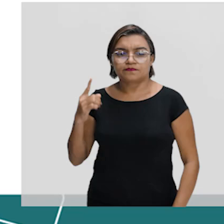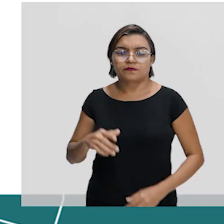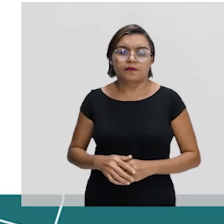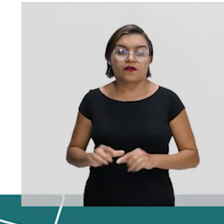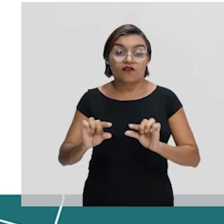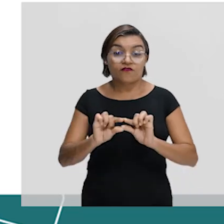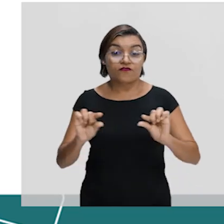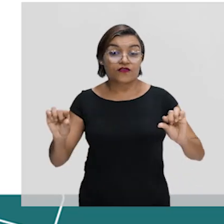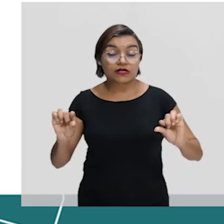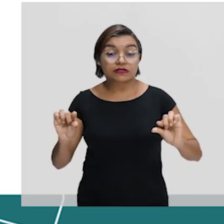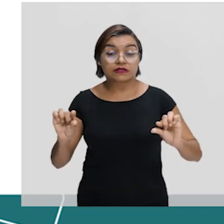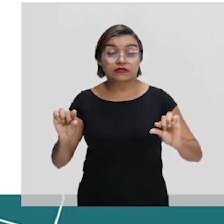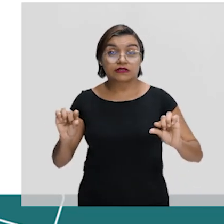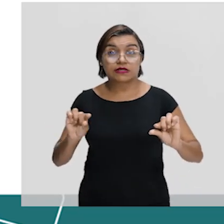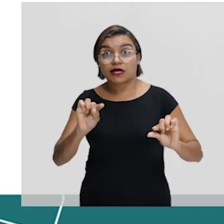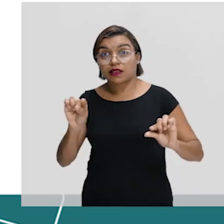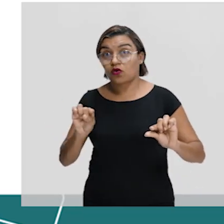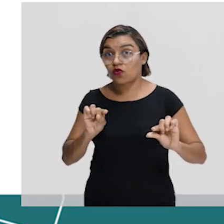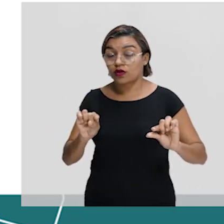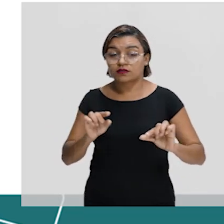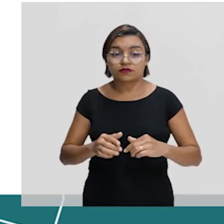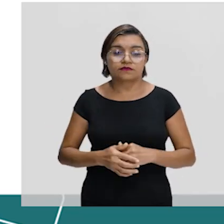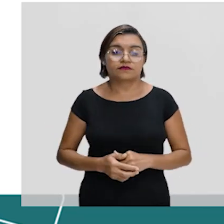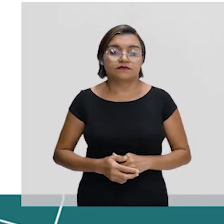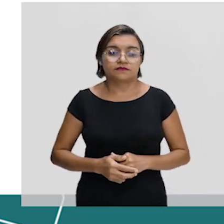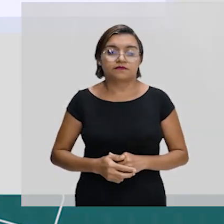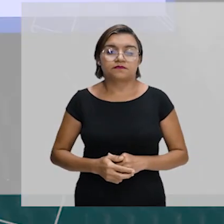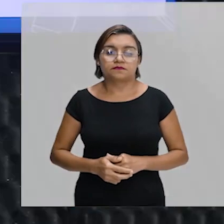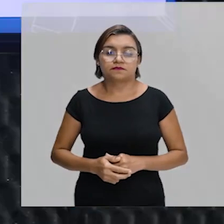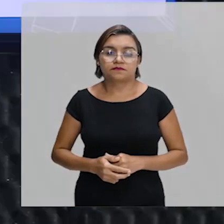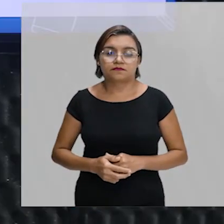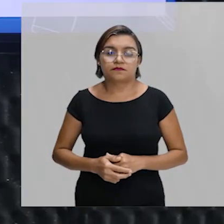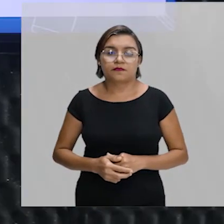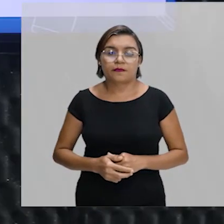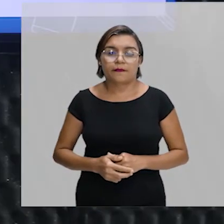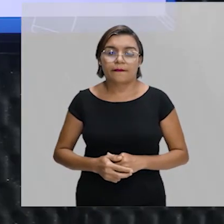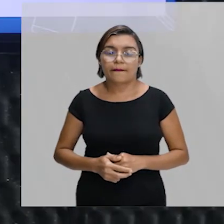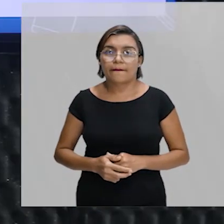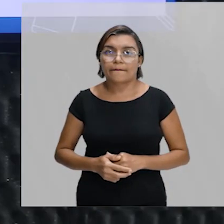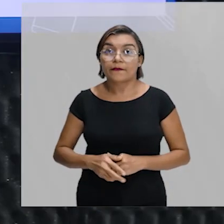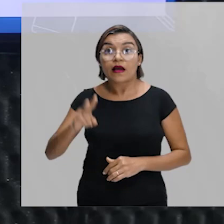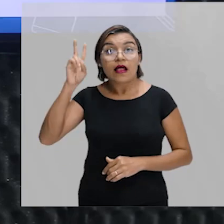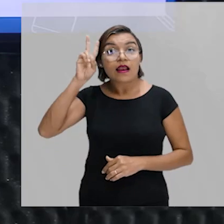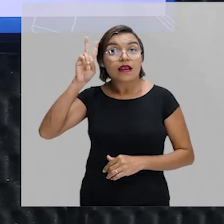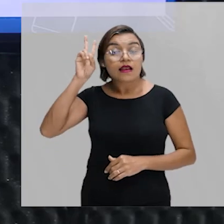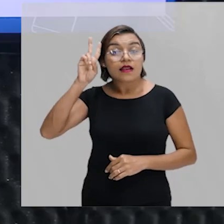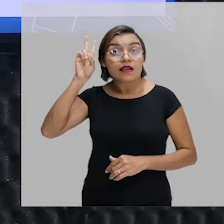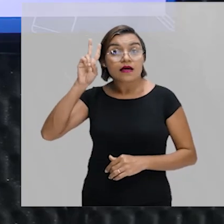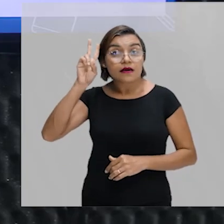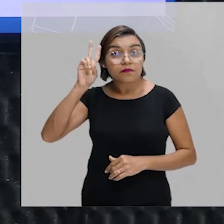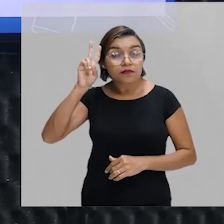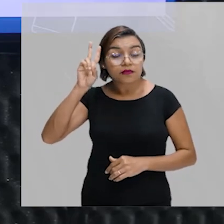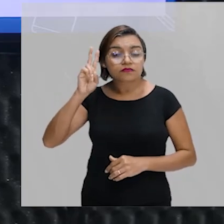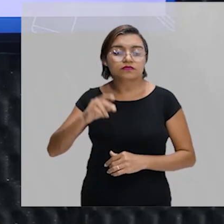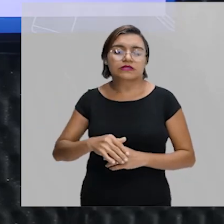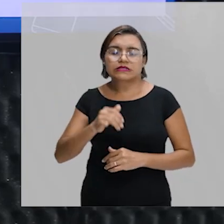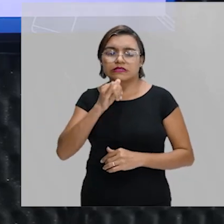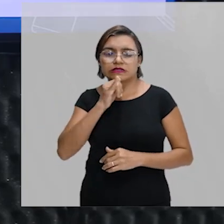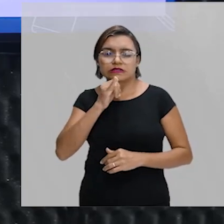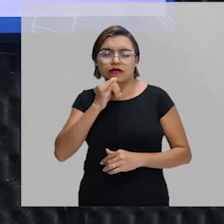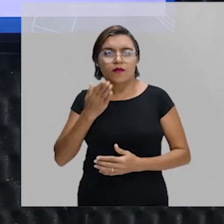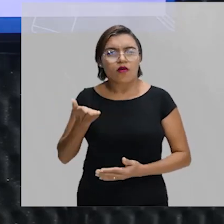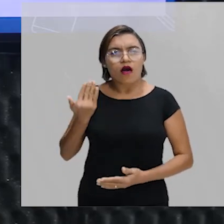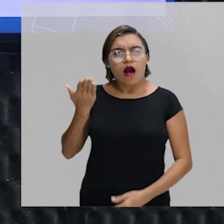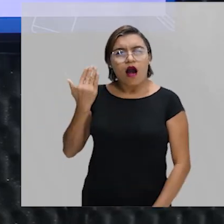mande, diga. E aí, eu lembro vocês, uma coisa que nós estamos lá desde o início